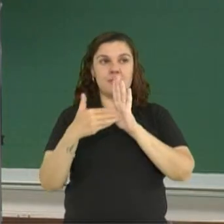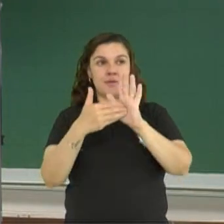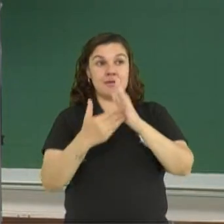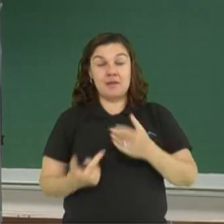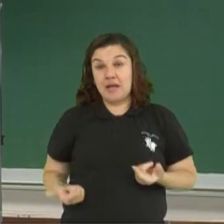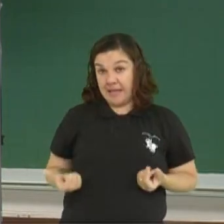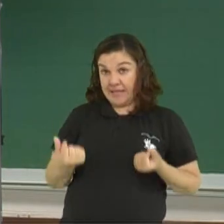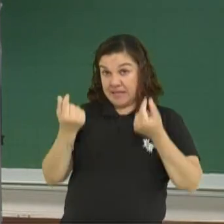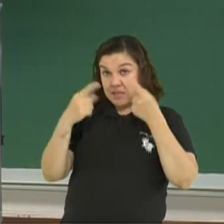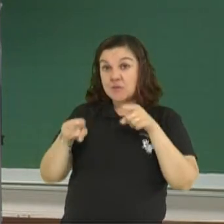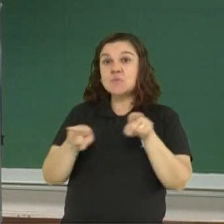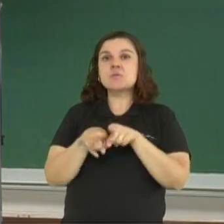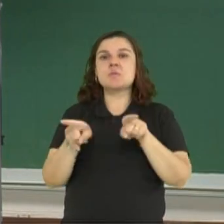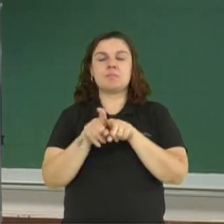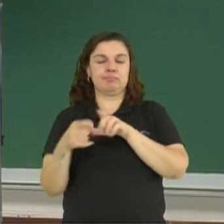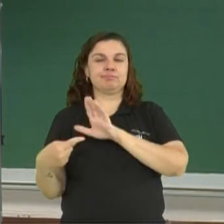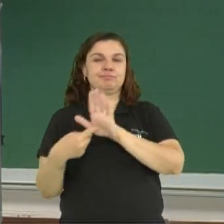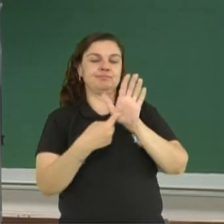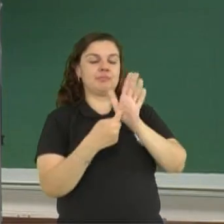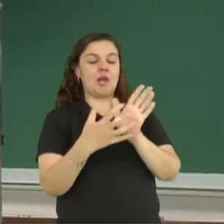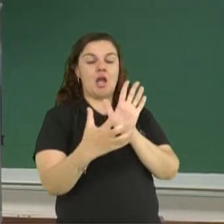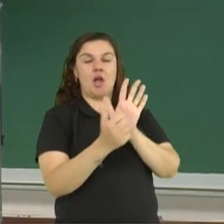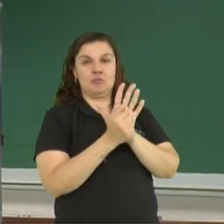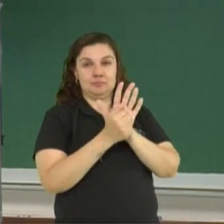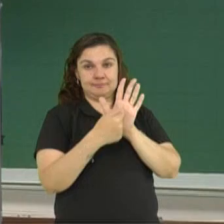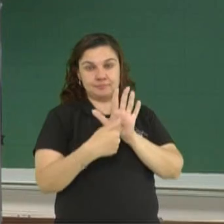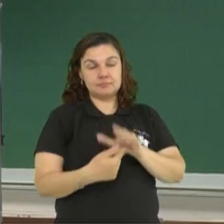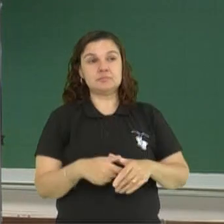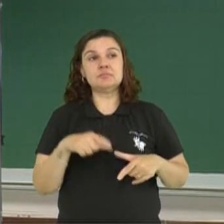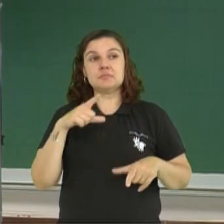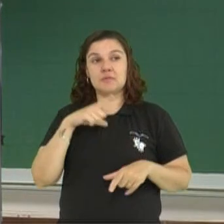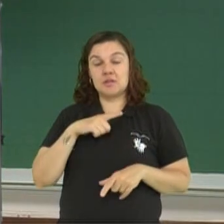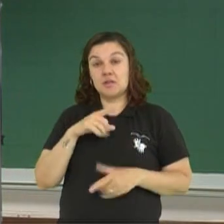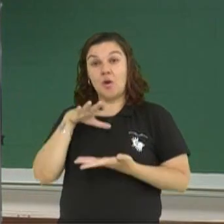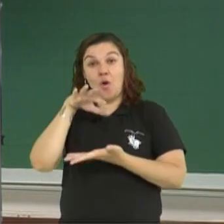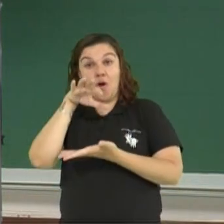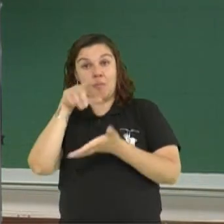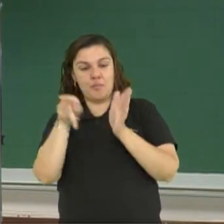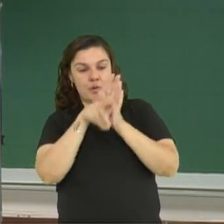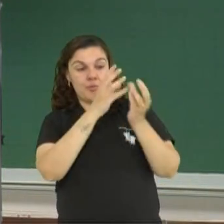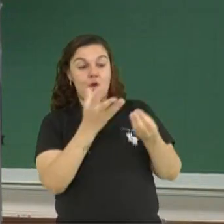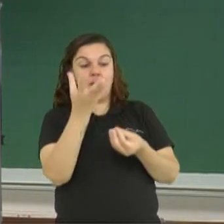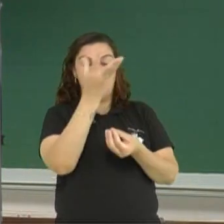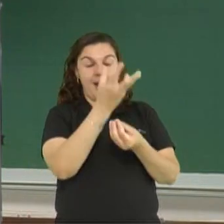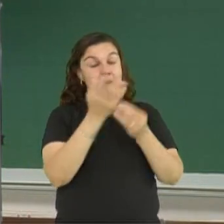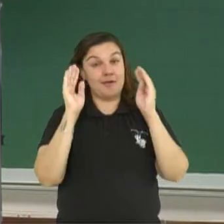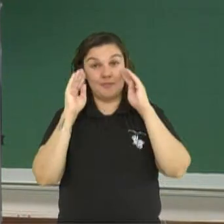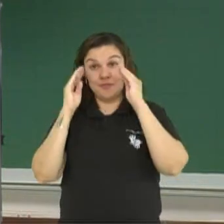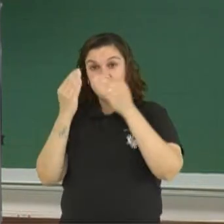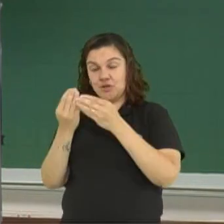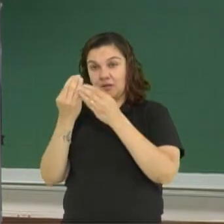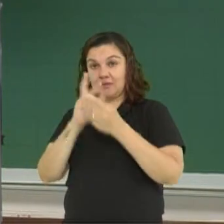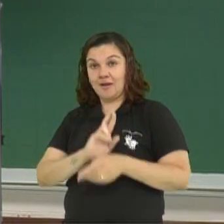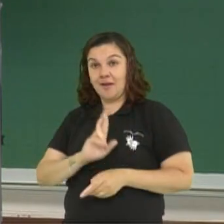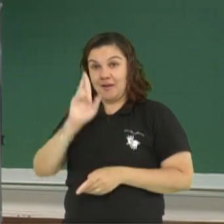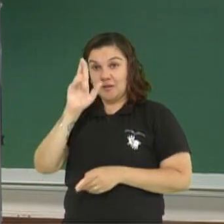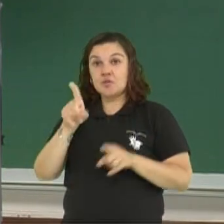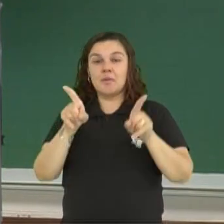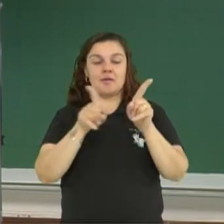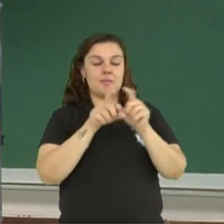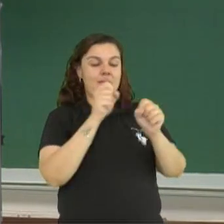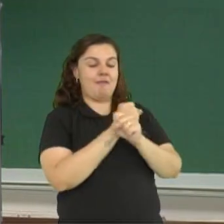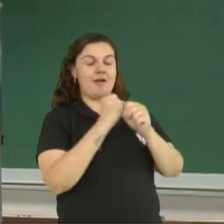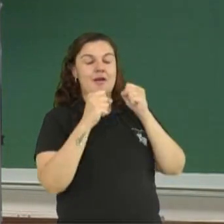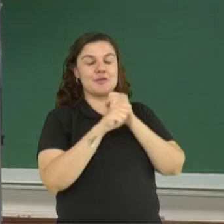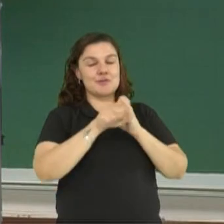Aristocratas também contratavam. Então a gente via que nesse momento existe a arte ligada à religião, mas a arte ligada exatamente à